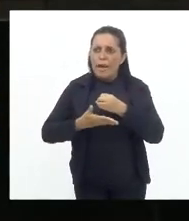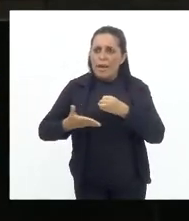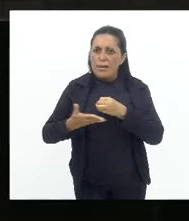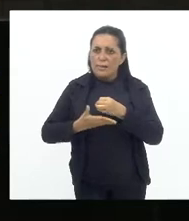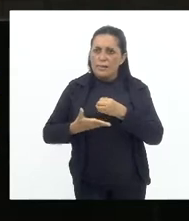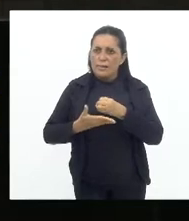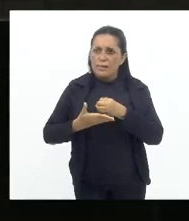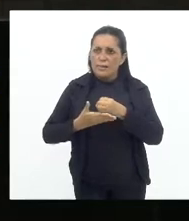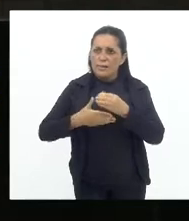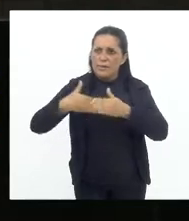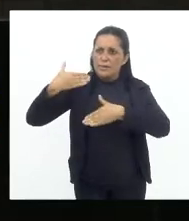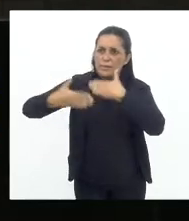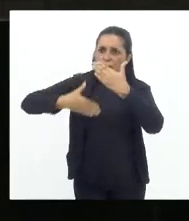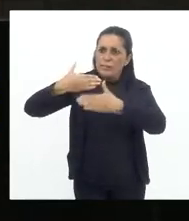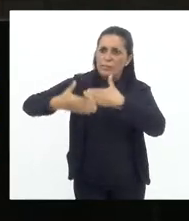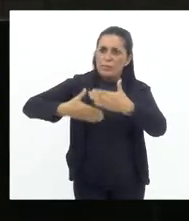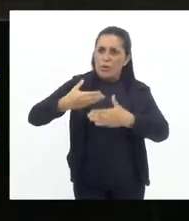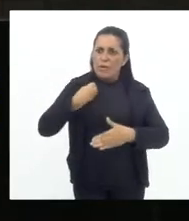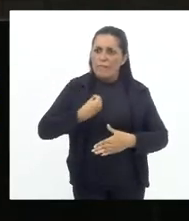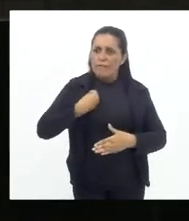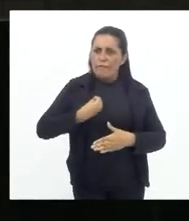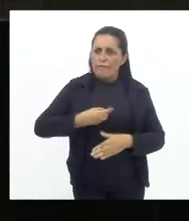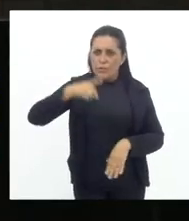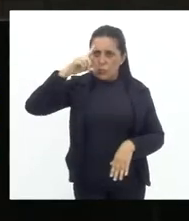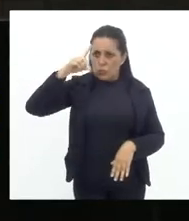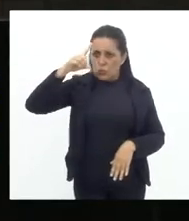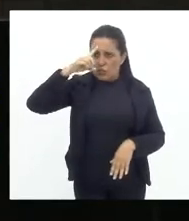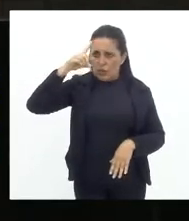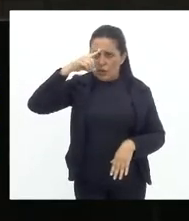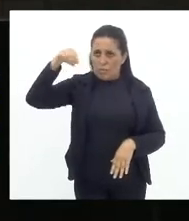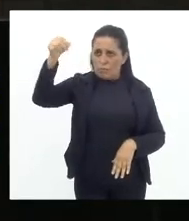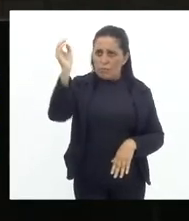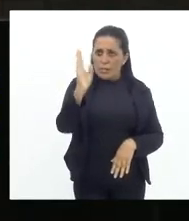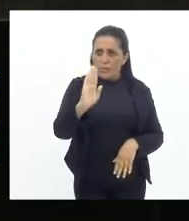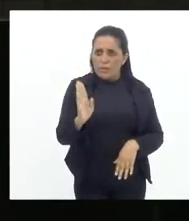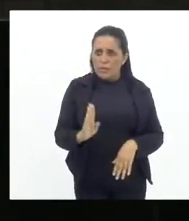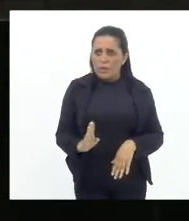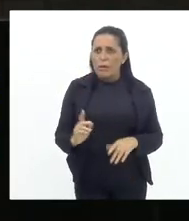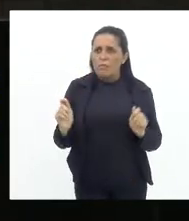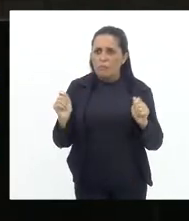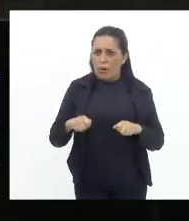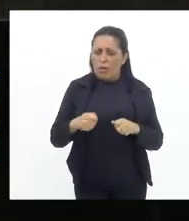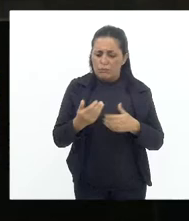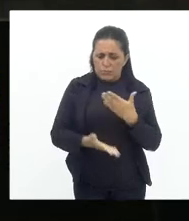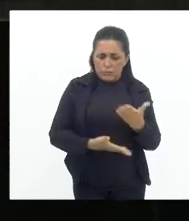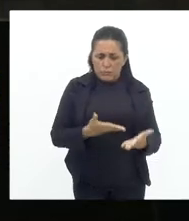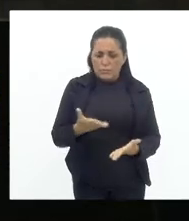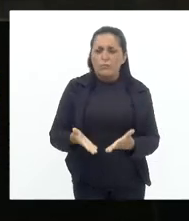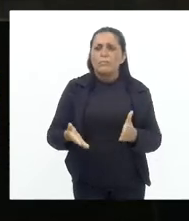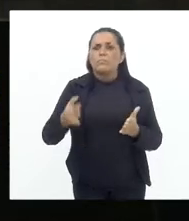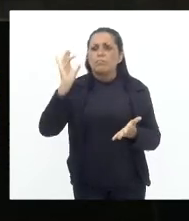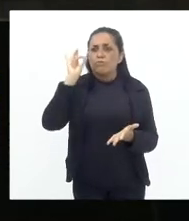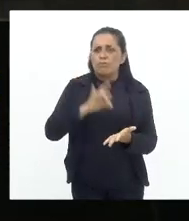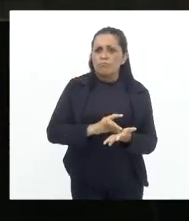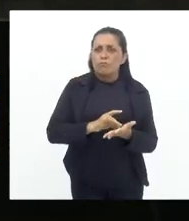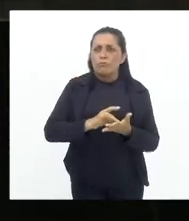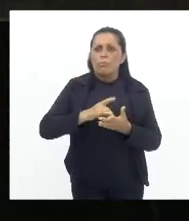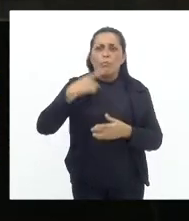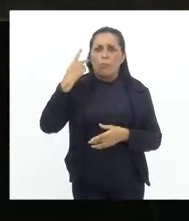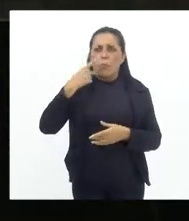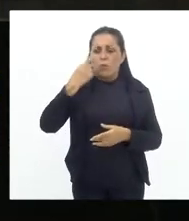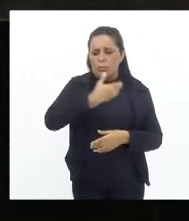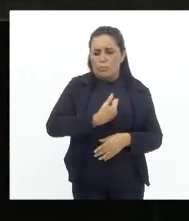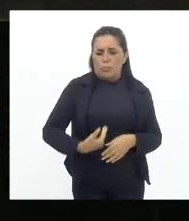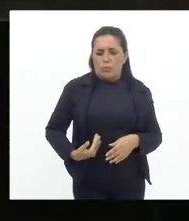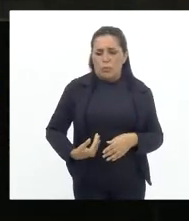de reprodução e produção da vida cotidiana brasileira possa ser tratado de maneira concreta com política